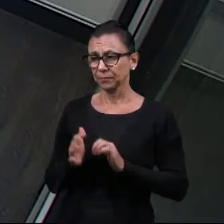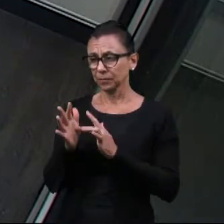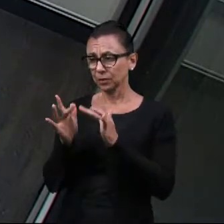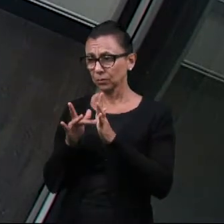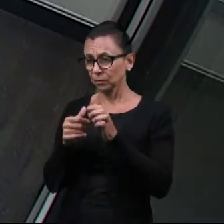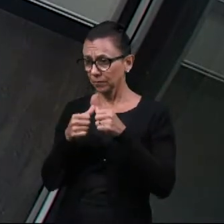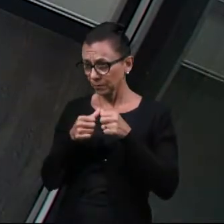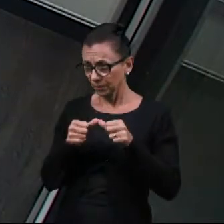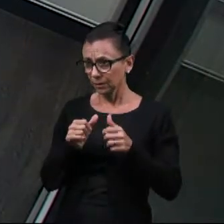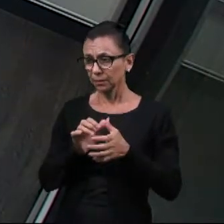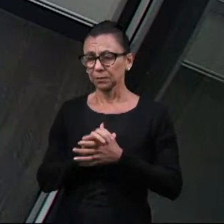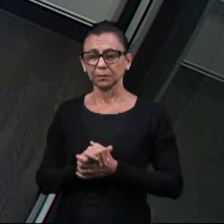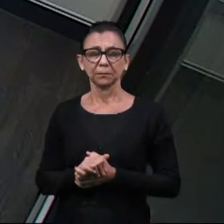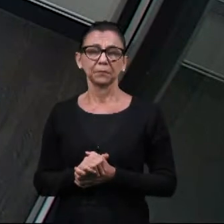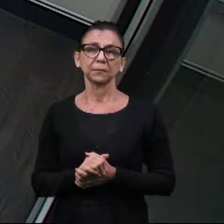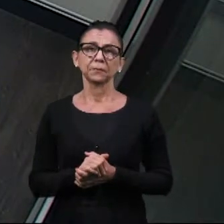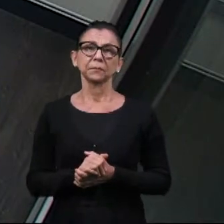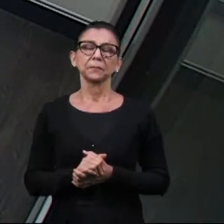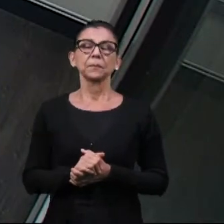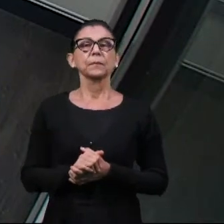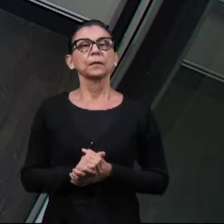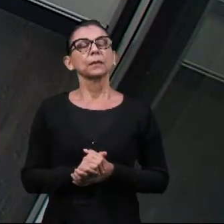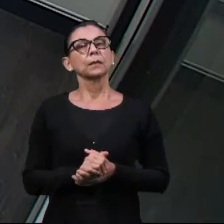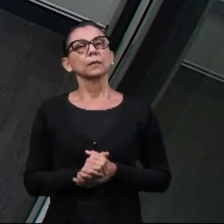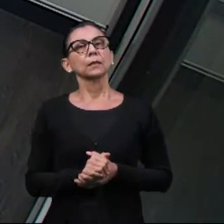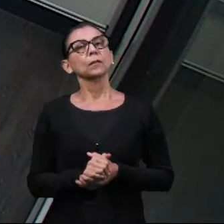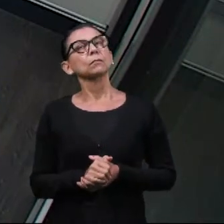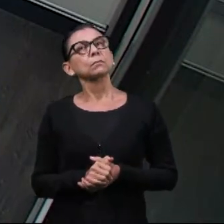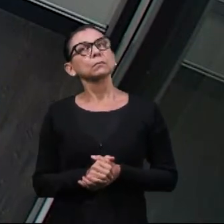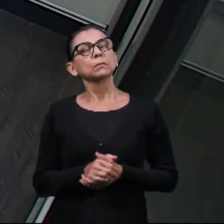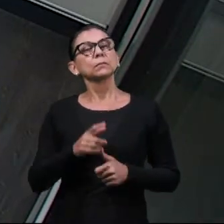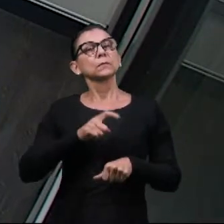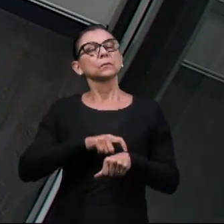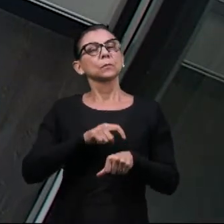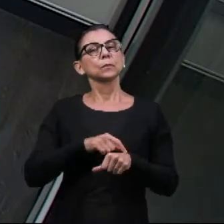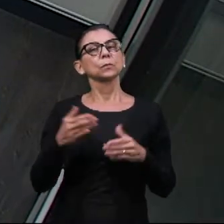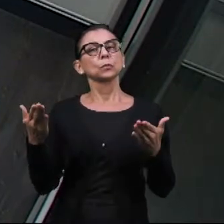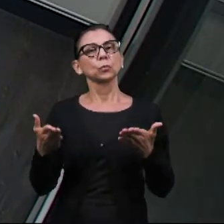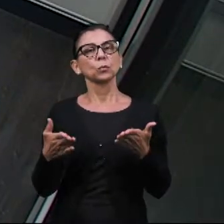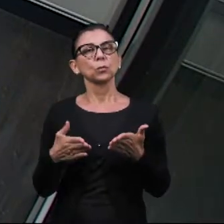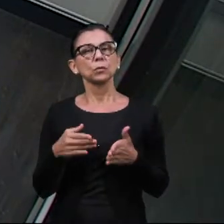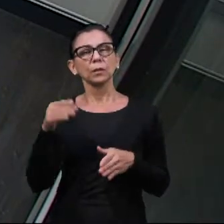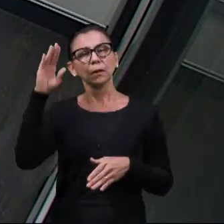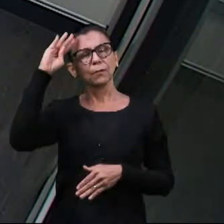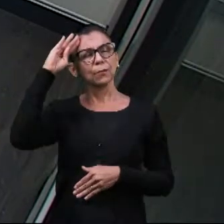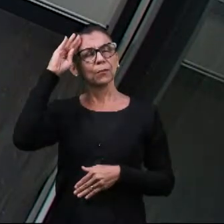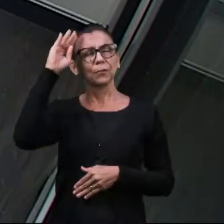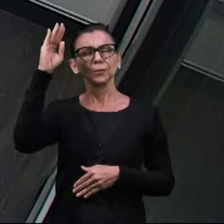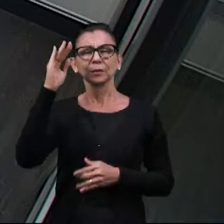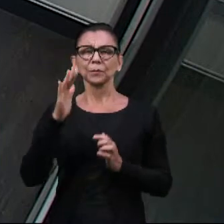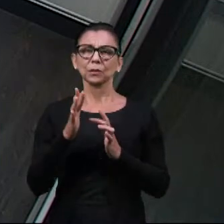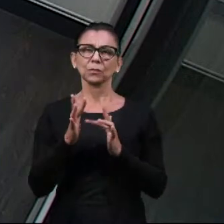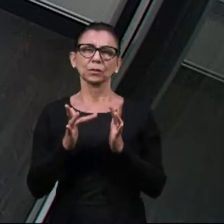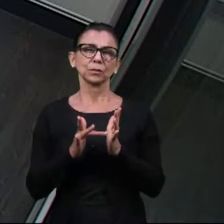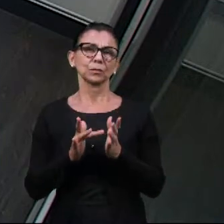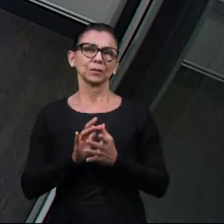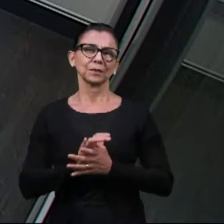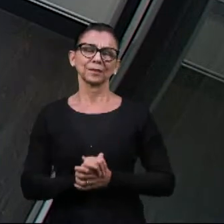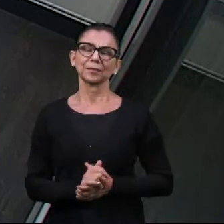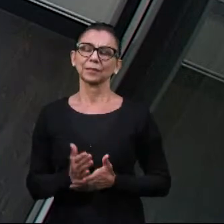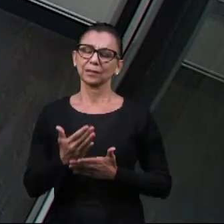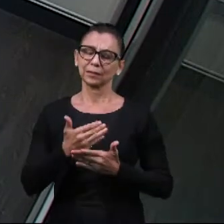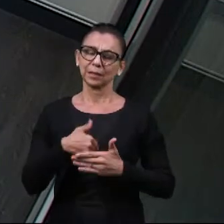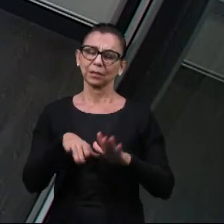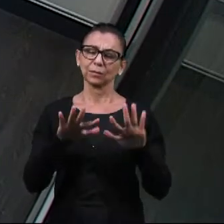precisamos, em prol da nossa casa, da nossa vida, ter o Senhor Jesus presente na nossa casa para colocar em ordem,